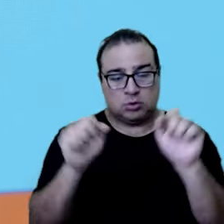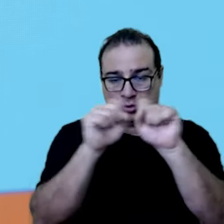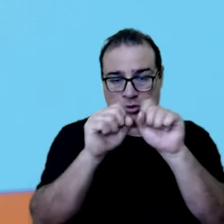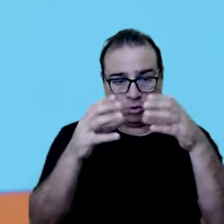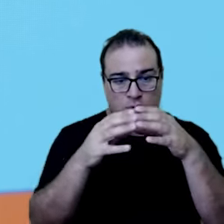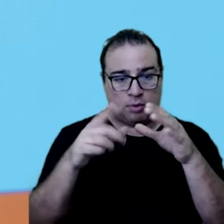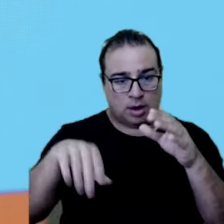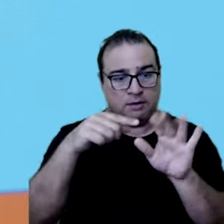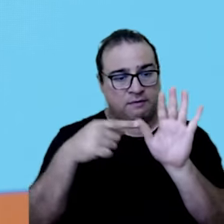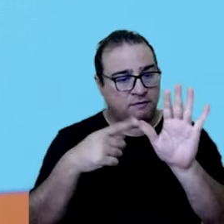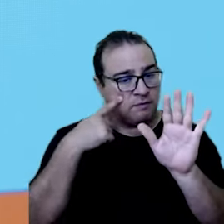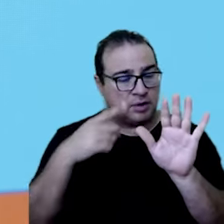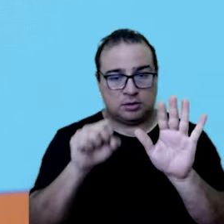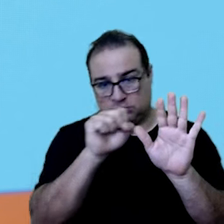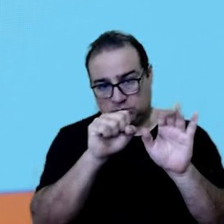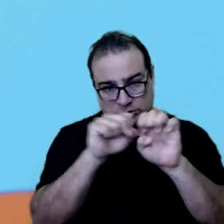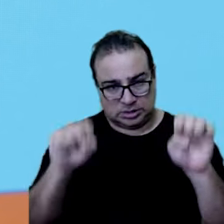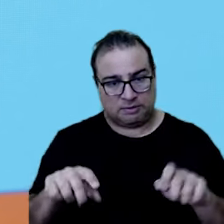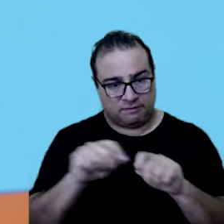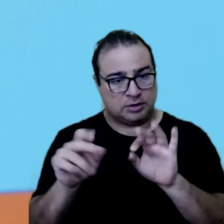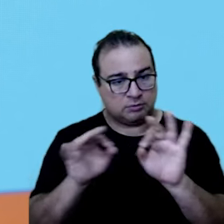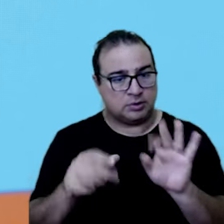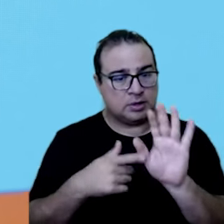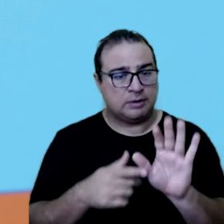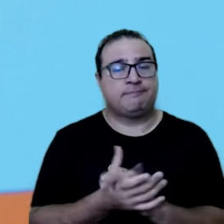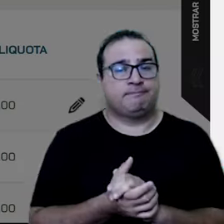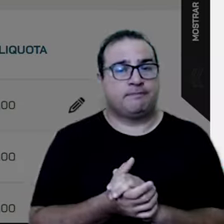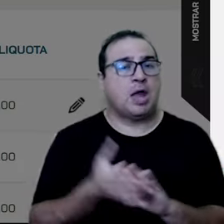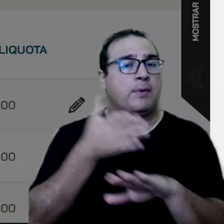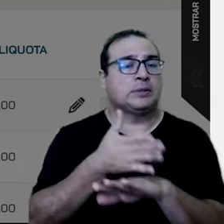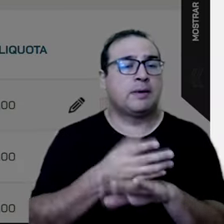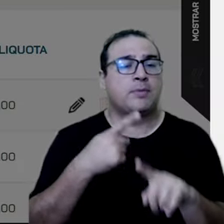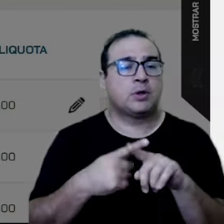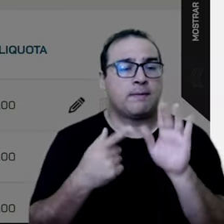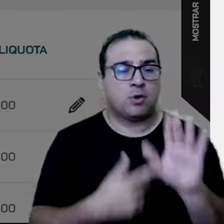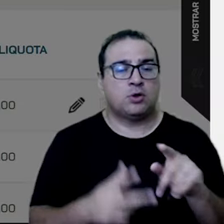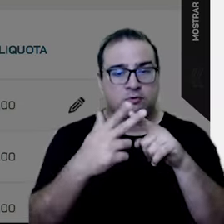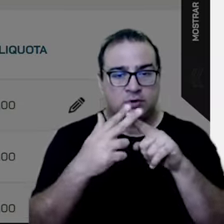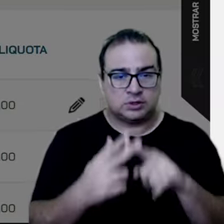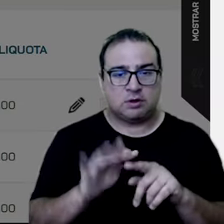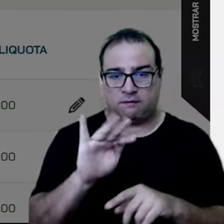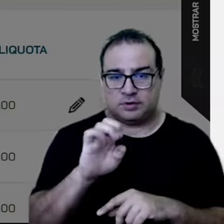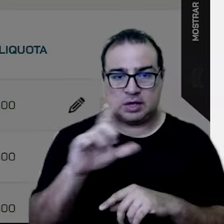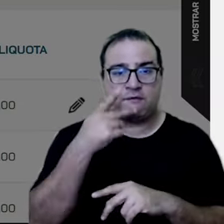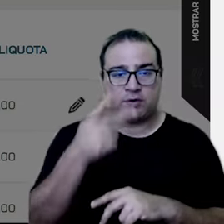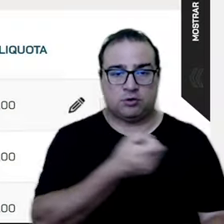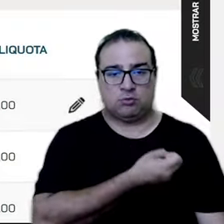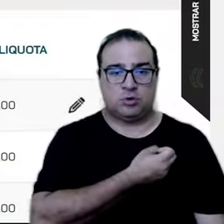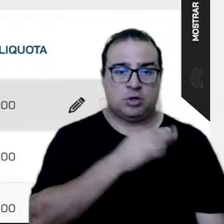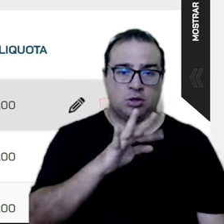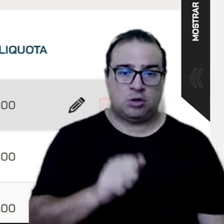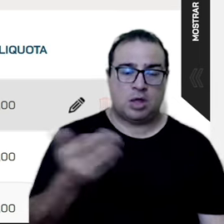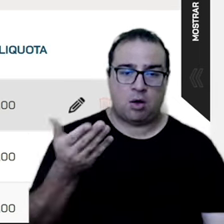pro pessoal da Equipe técnica desse sistema né O que que eu acessei aqui né Então como configuração fiscal falamos do número da nota